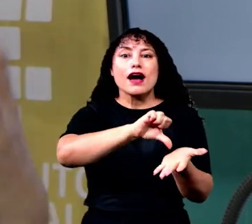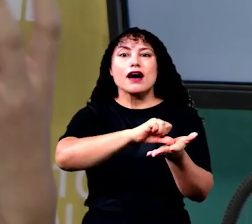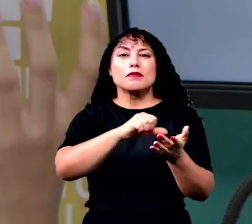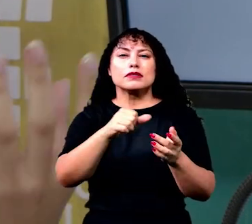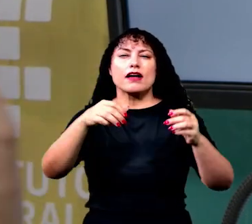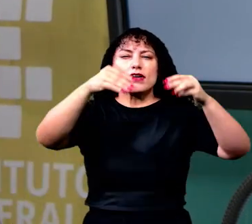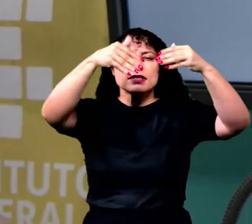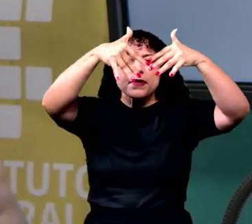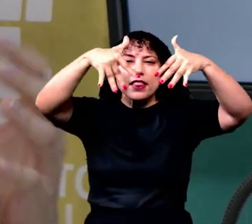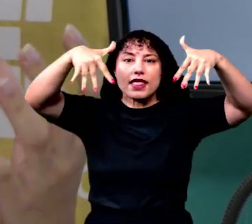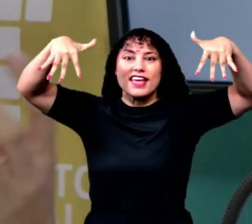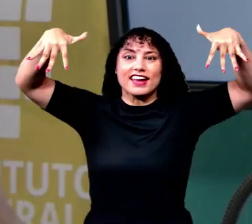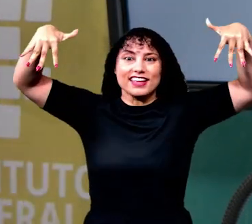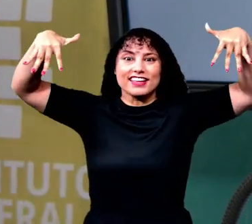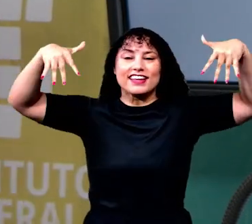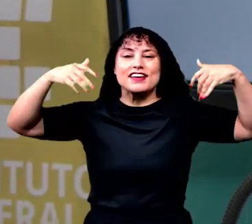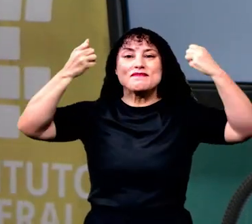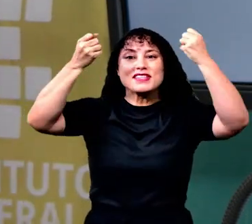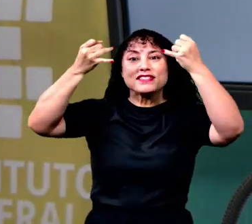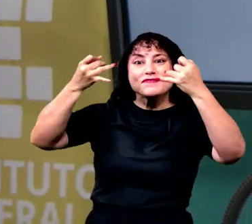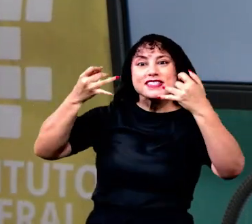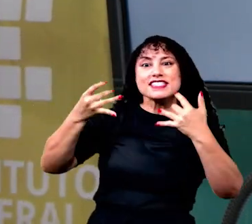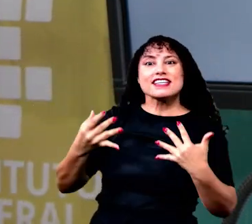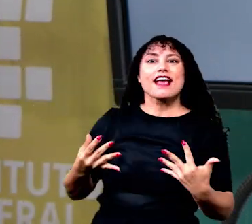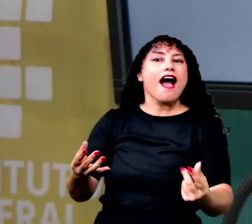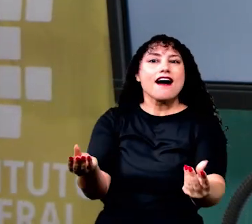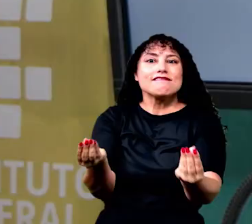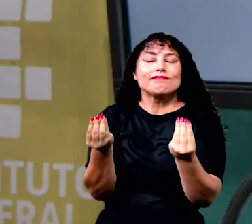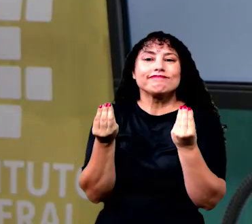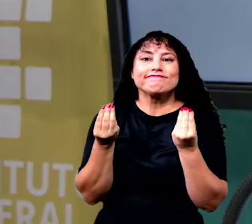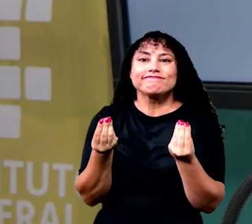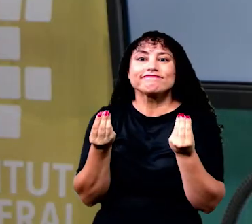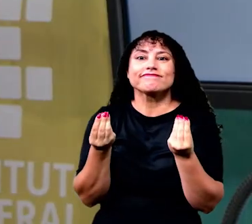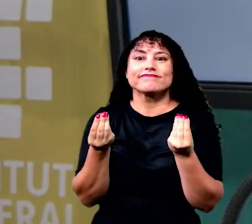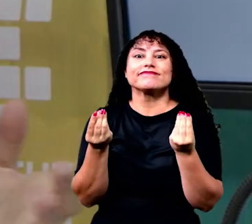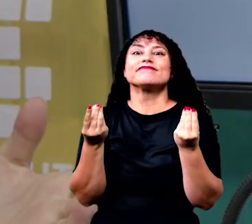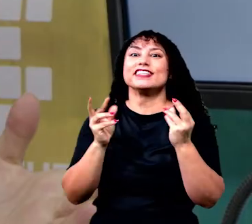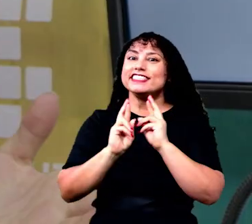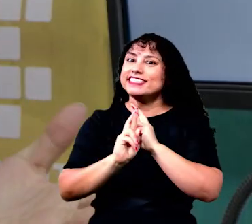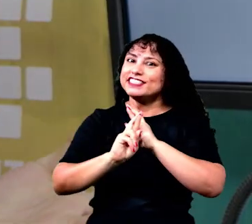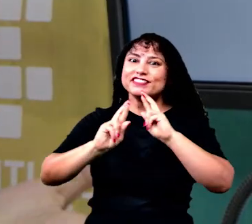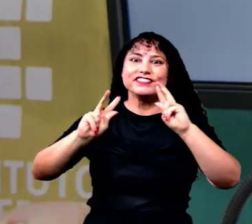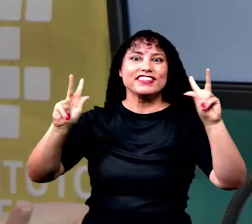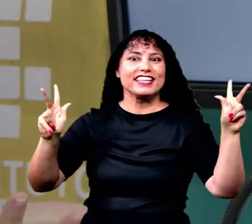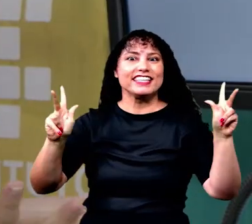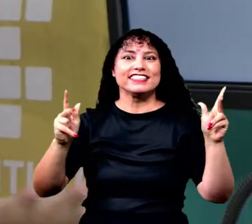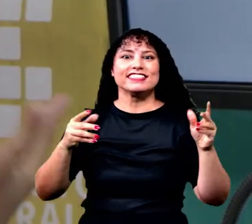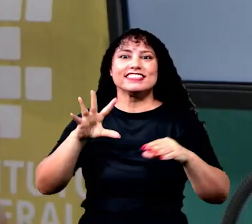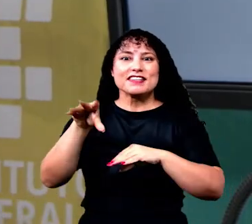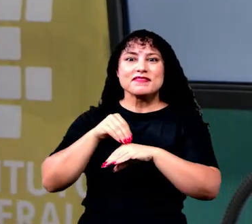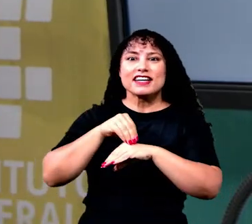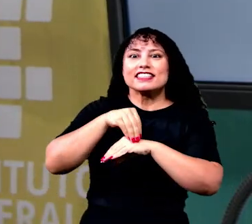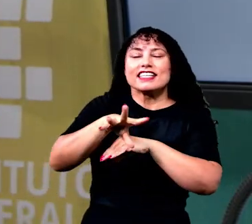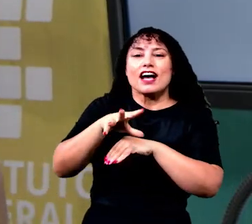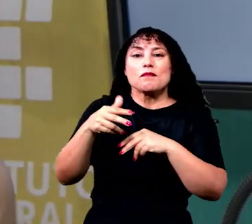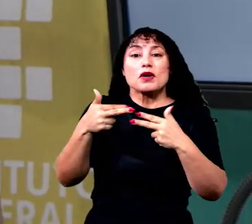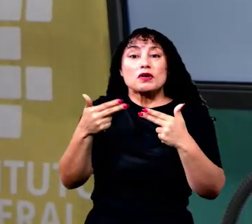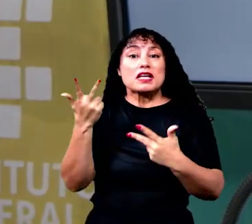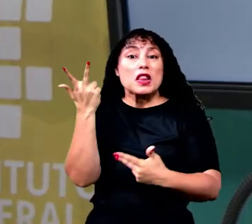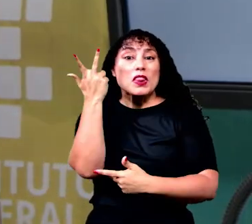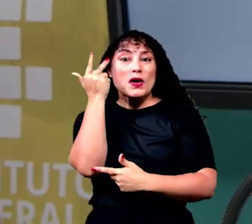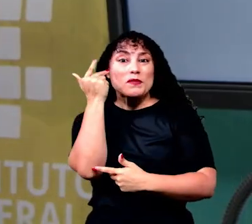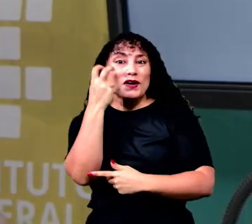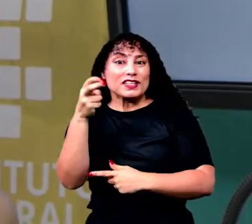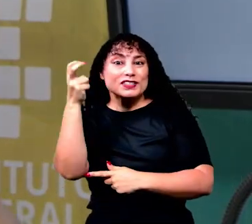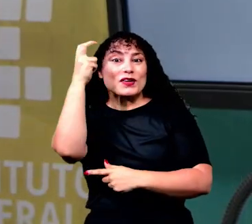campus, e que tava as bandeirolas e tudo, aí para explicar foi, assim, muito diferente, né, você trazer uma coisa que é